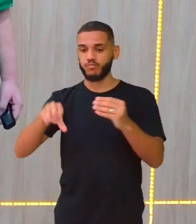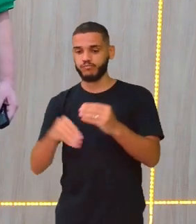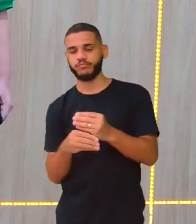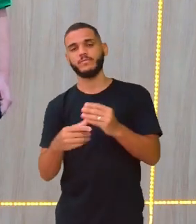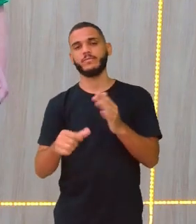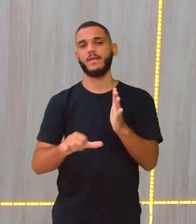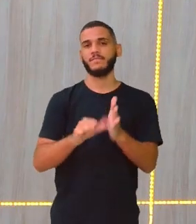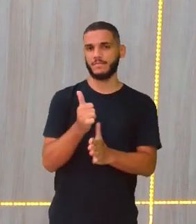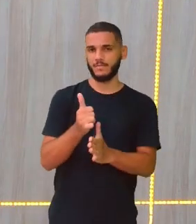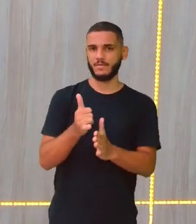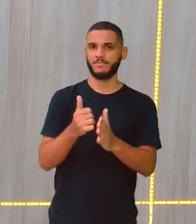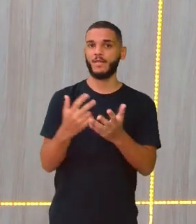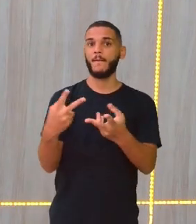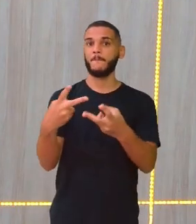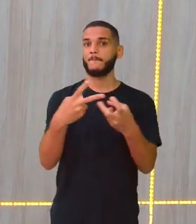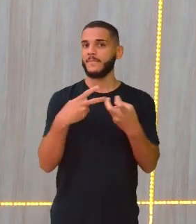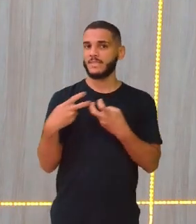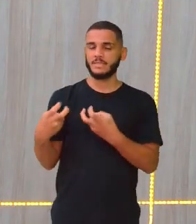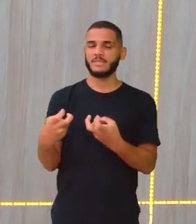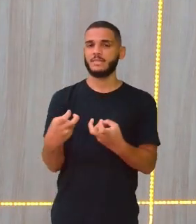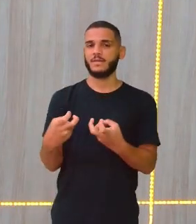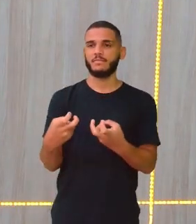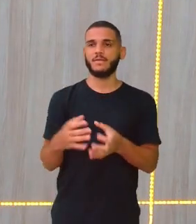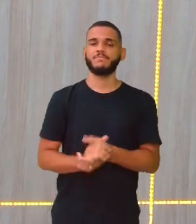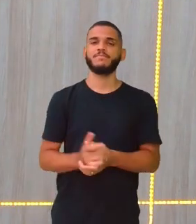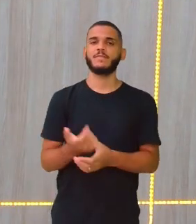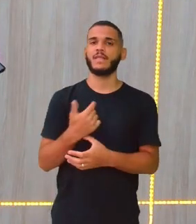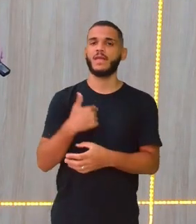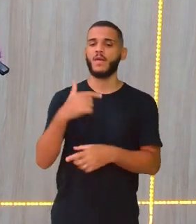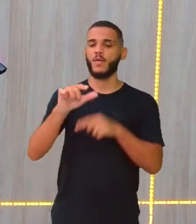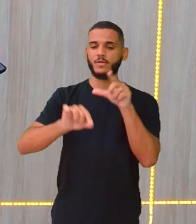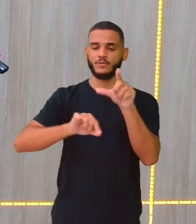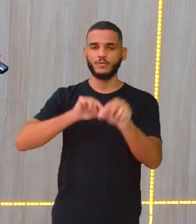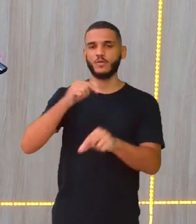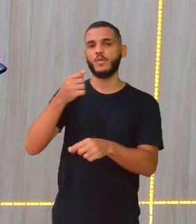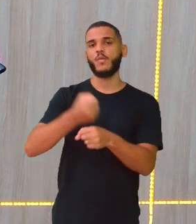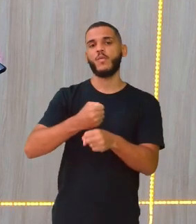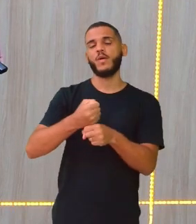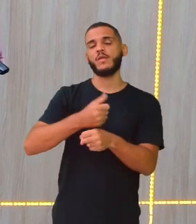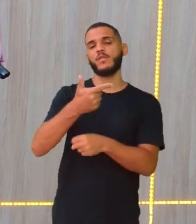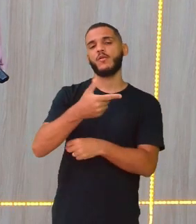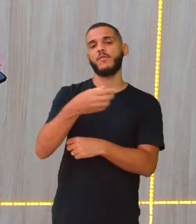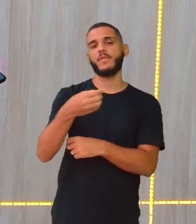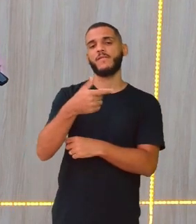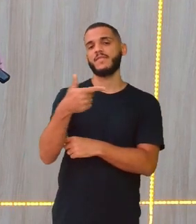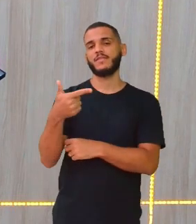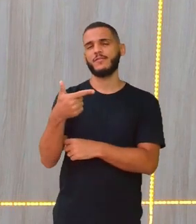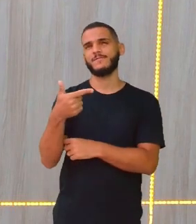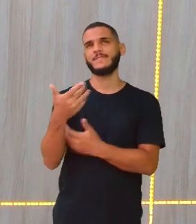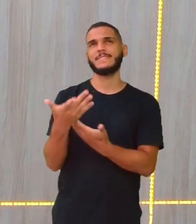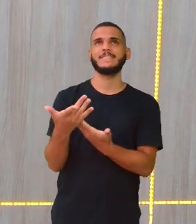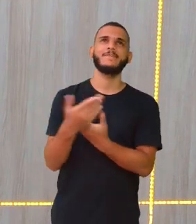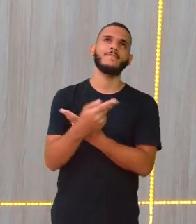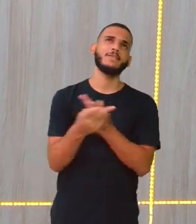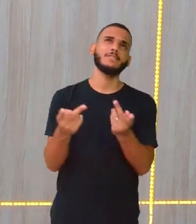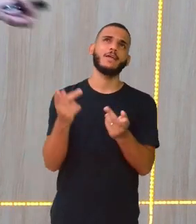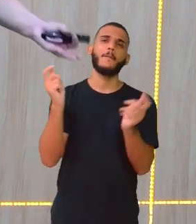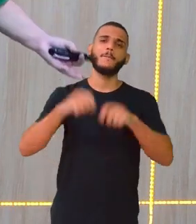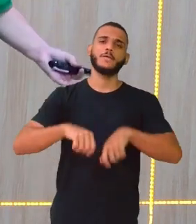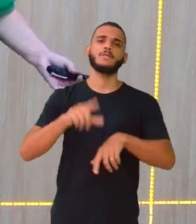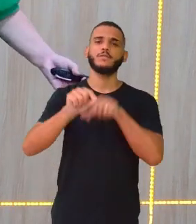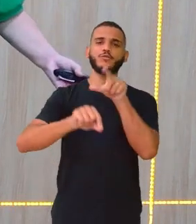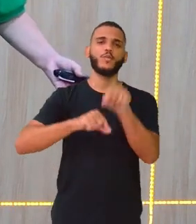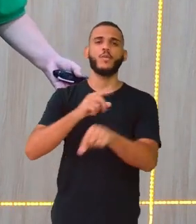primeira. Veja, o fato de eu ter escolhido 2022 não quer dizer que você não possa escolher uma